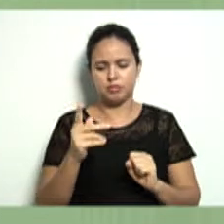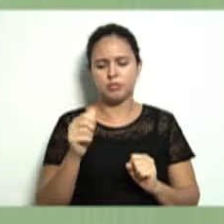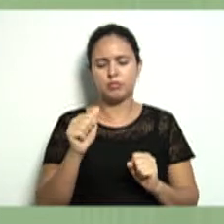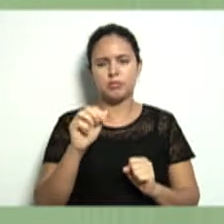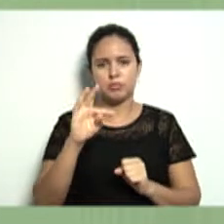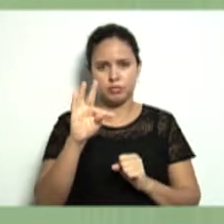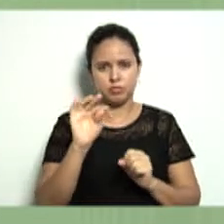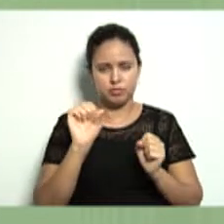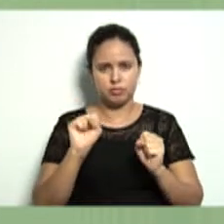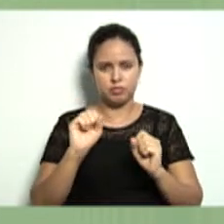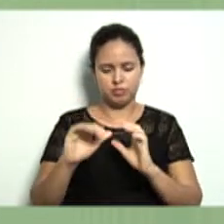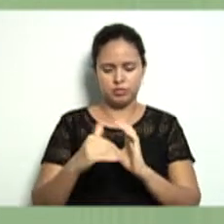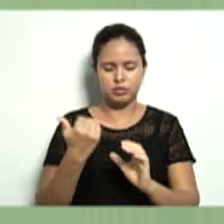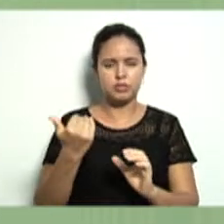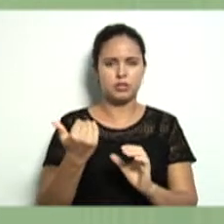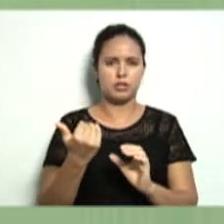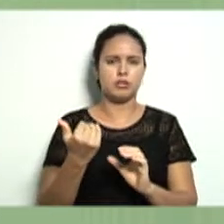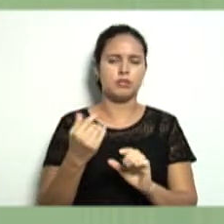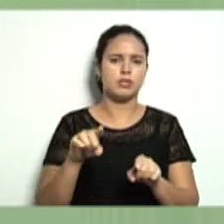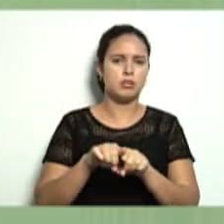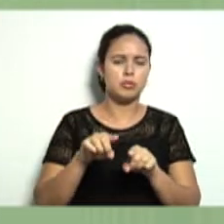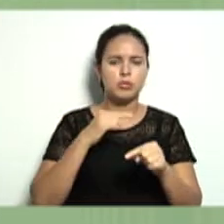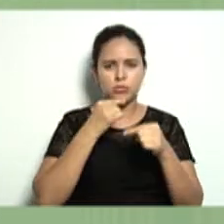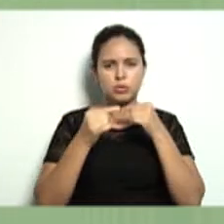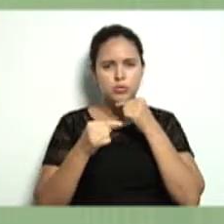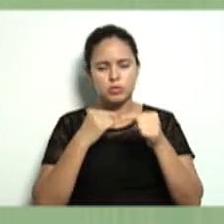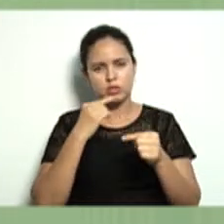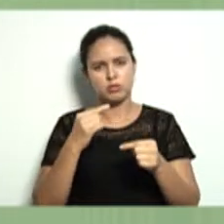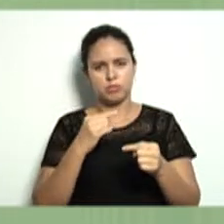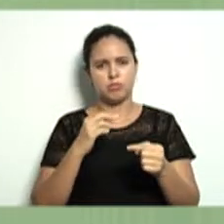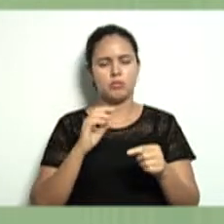citar vocês aqui e esclarecer possíveis dúvidas.